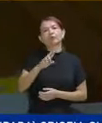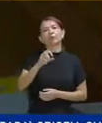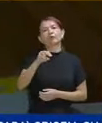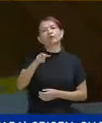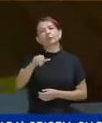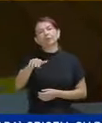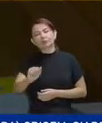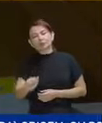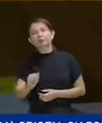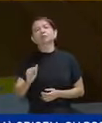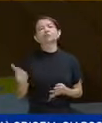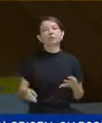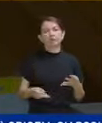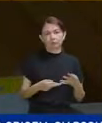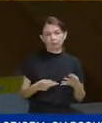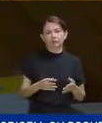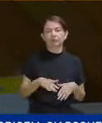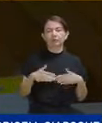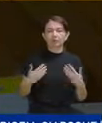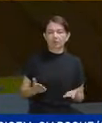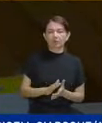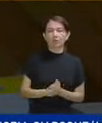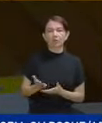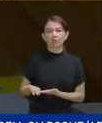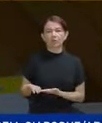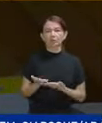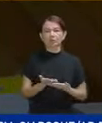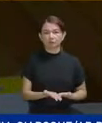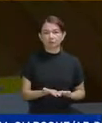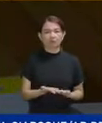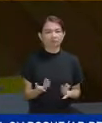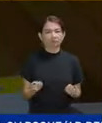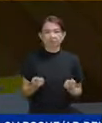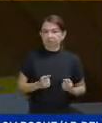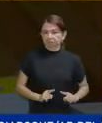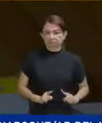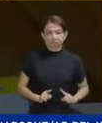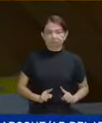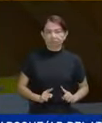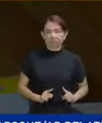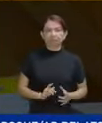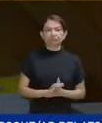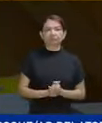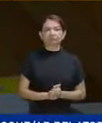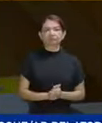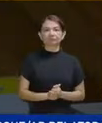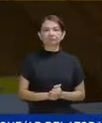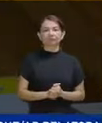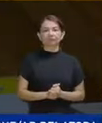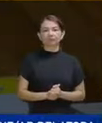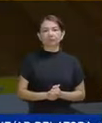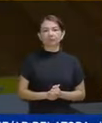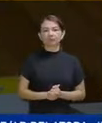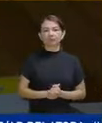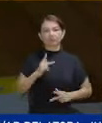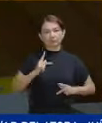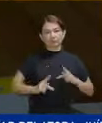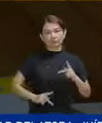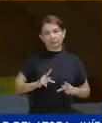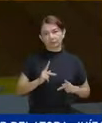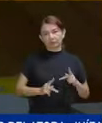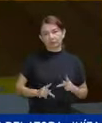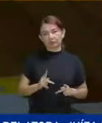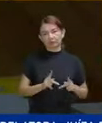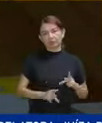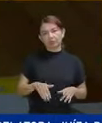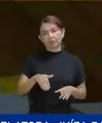Embora devidamente intimado, o recorrido não apresentou contrarrazões. A Procuradoria Regional Eleitoral se manifestou pelo conhecimento